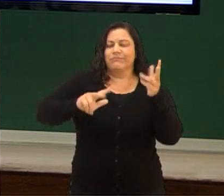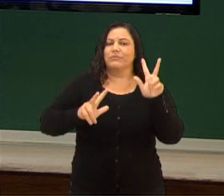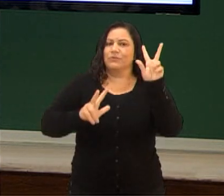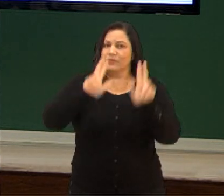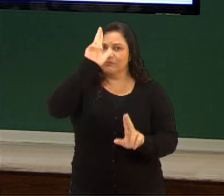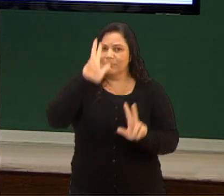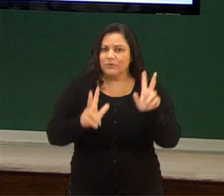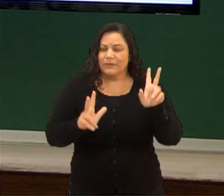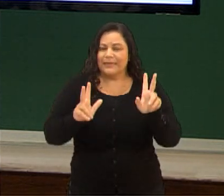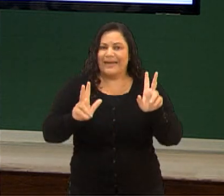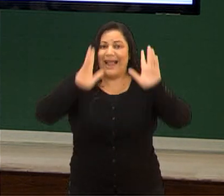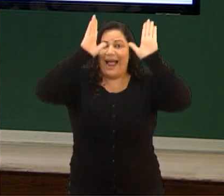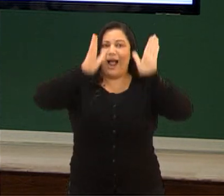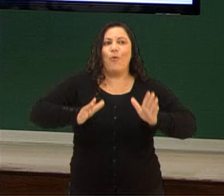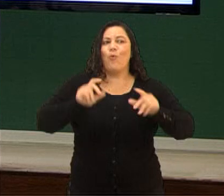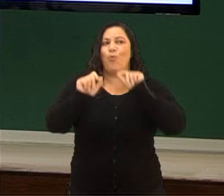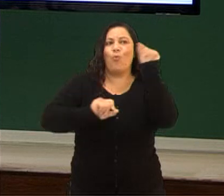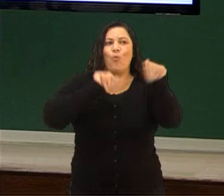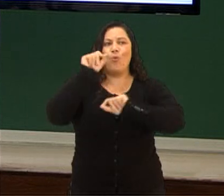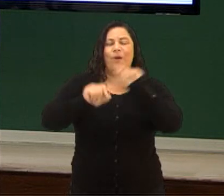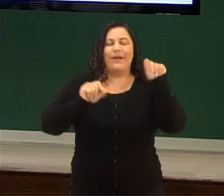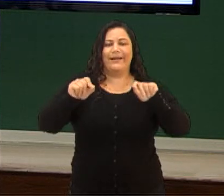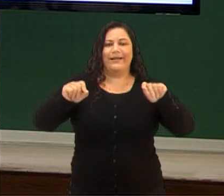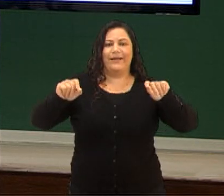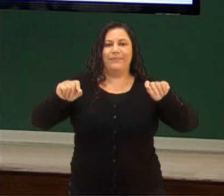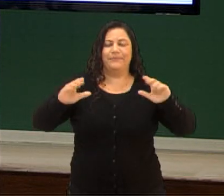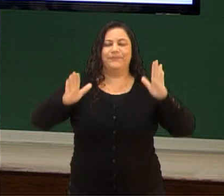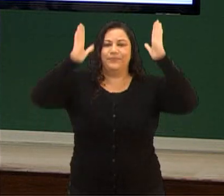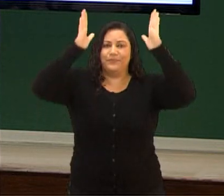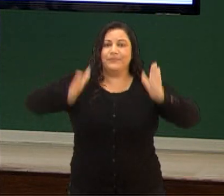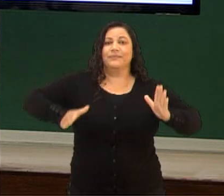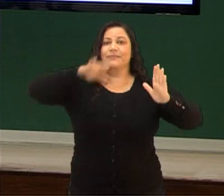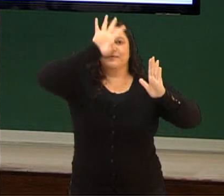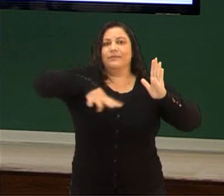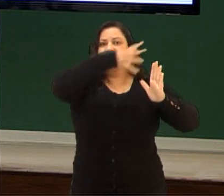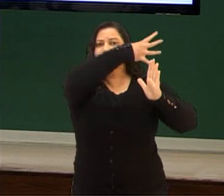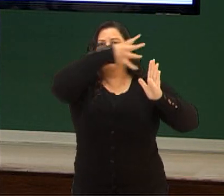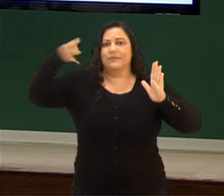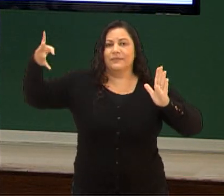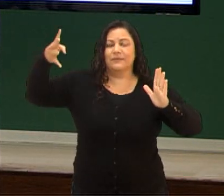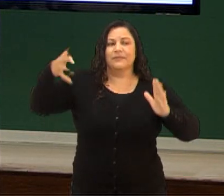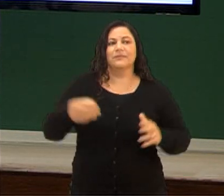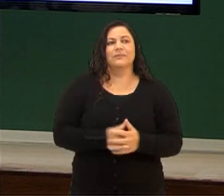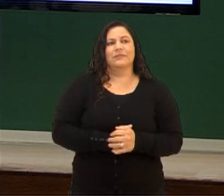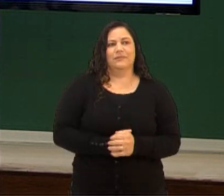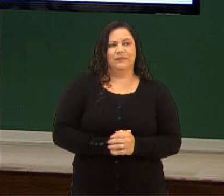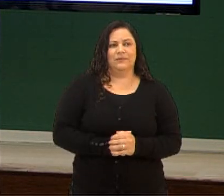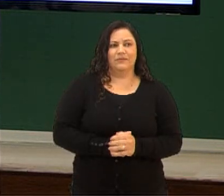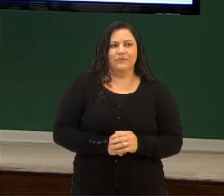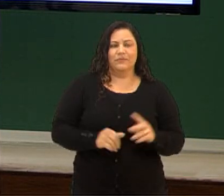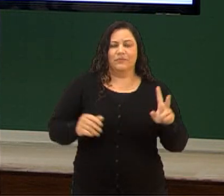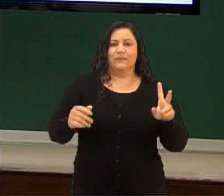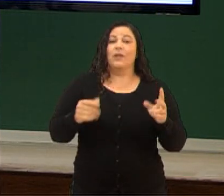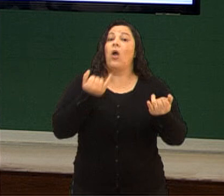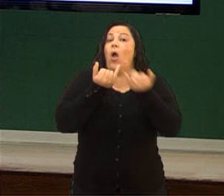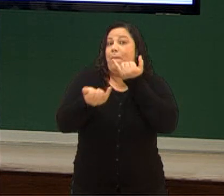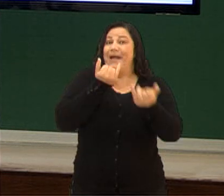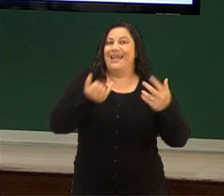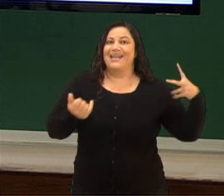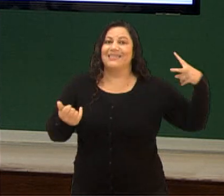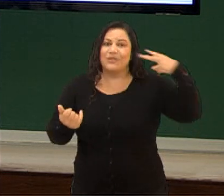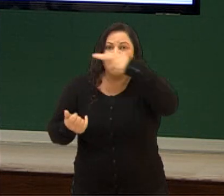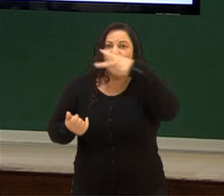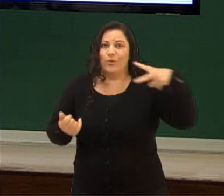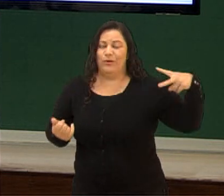cortar a coluna dele. O que vai sobrar? Vai sobrar essa matriz aqui, olha só. Cortando a coluna e cortando a linha